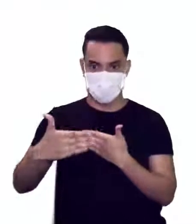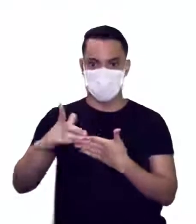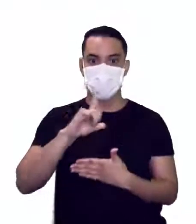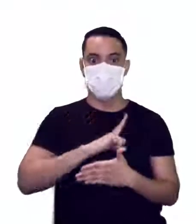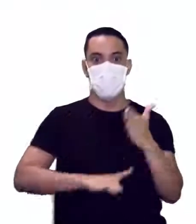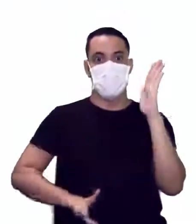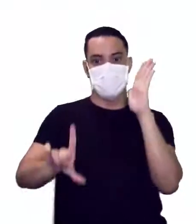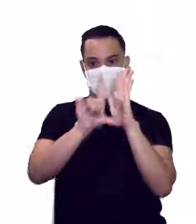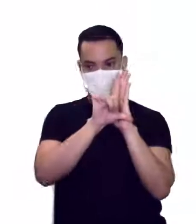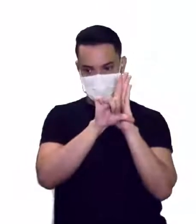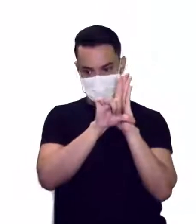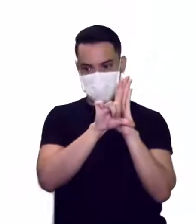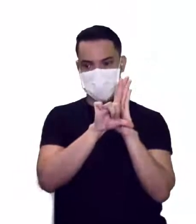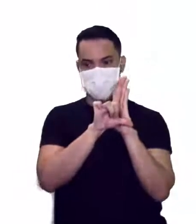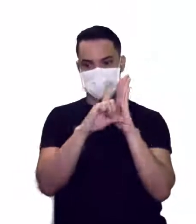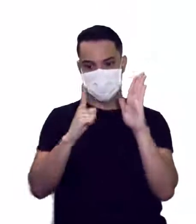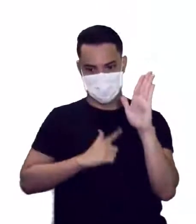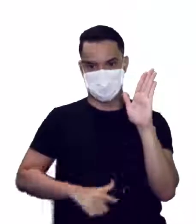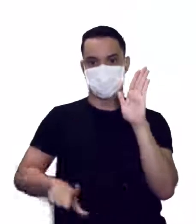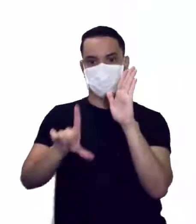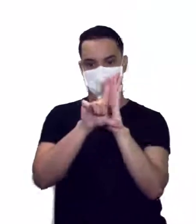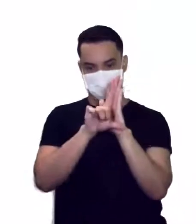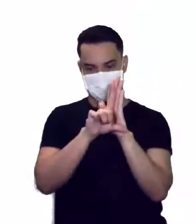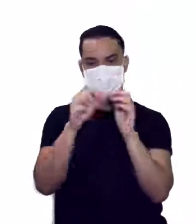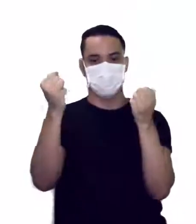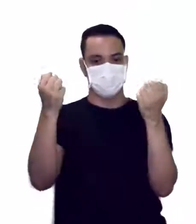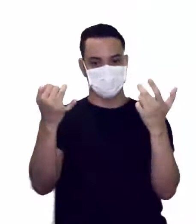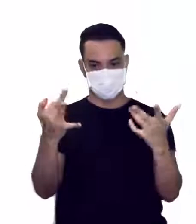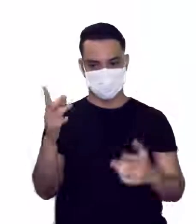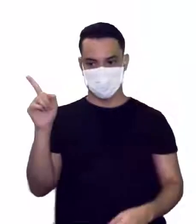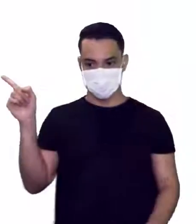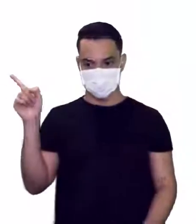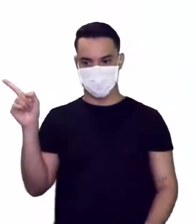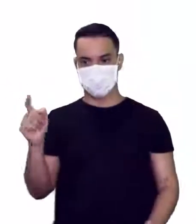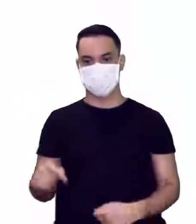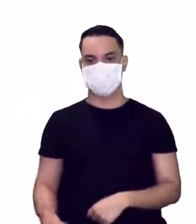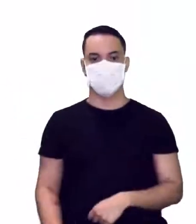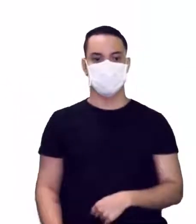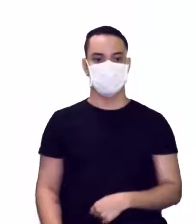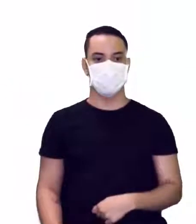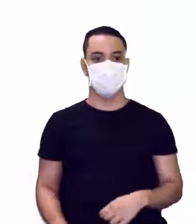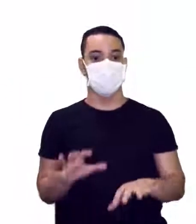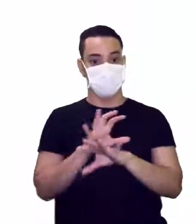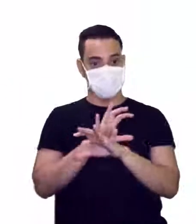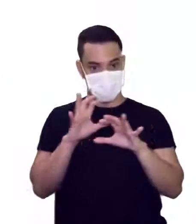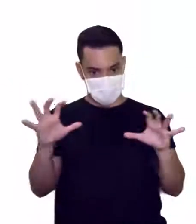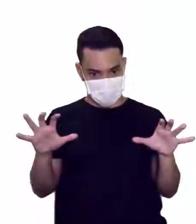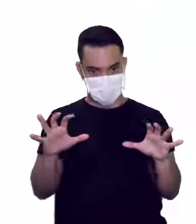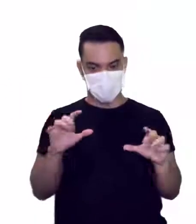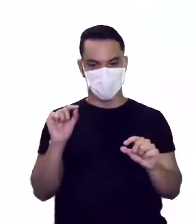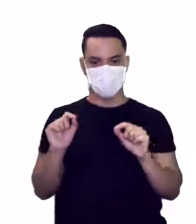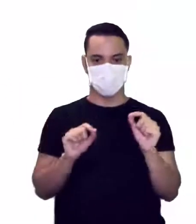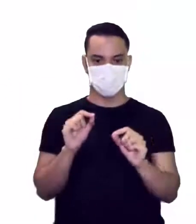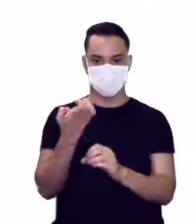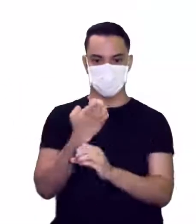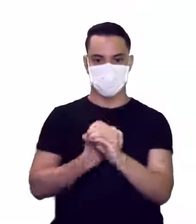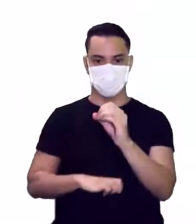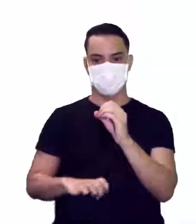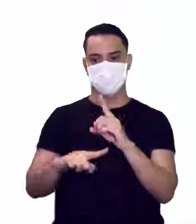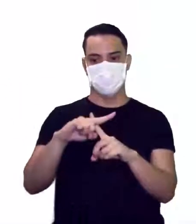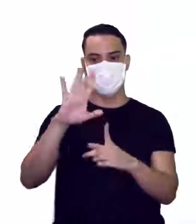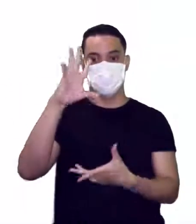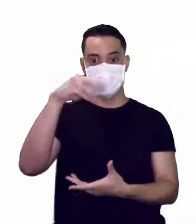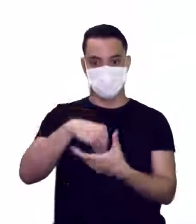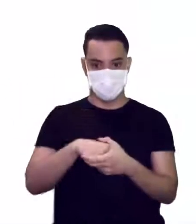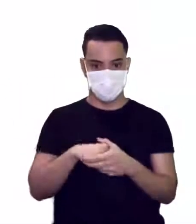uma lei que coloca essa força aqui, tá? Desta forma, os elétrons mais exteriores